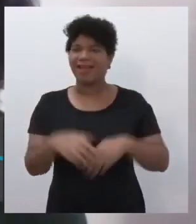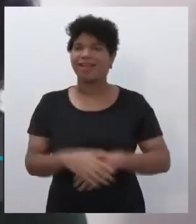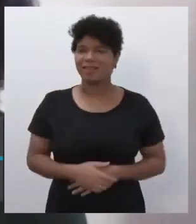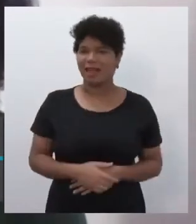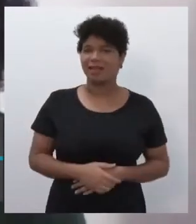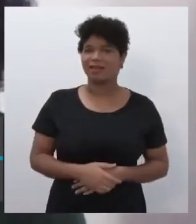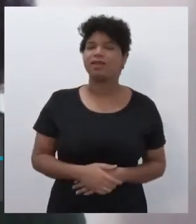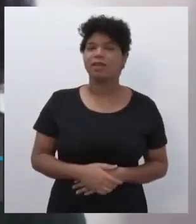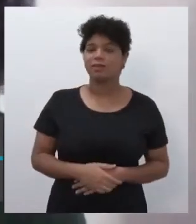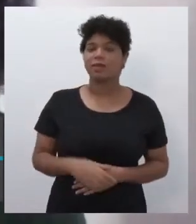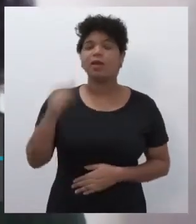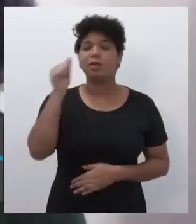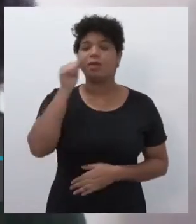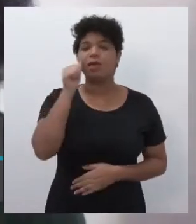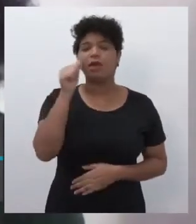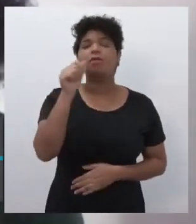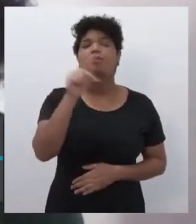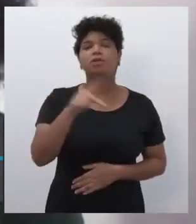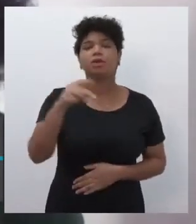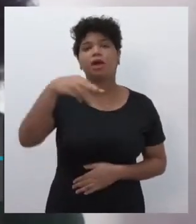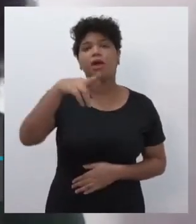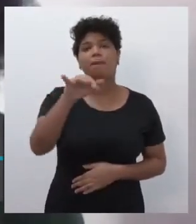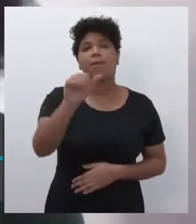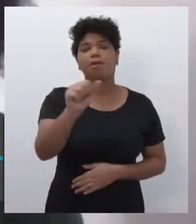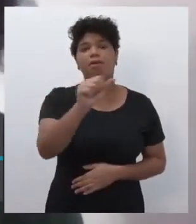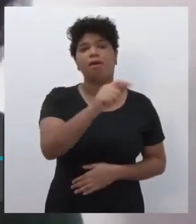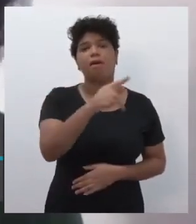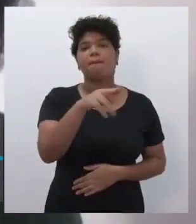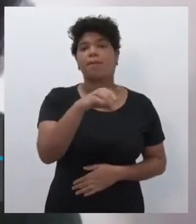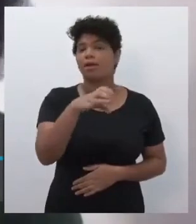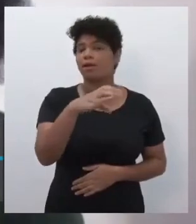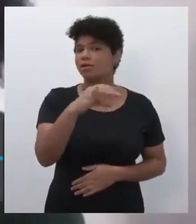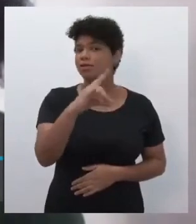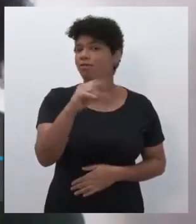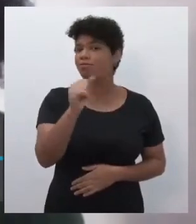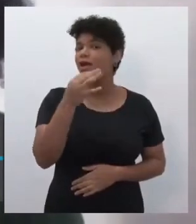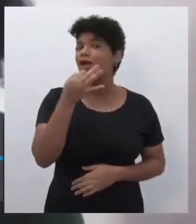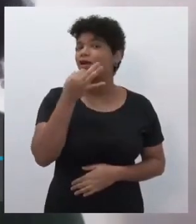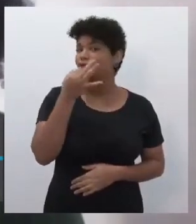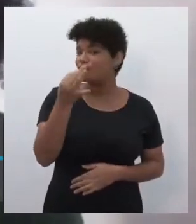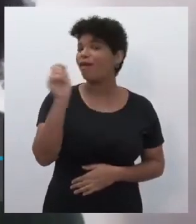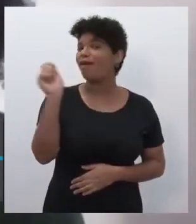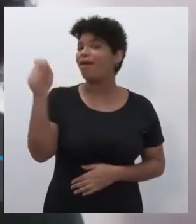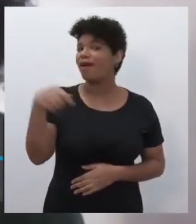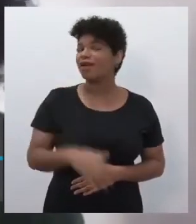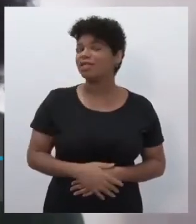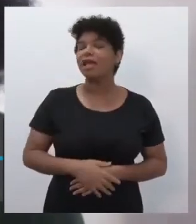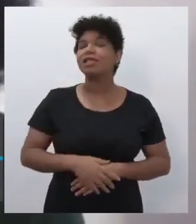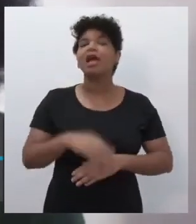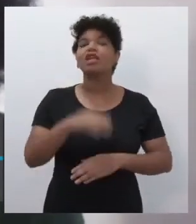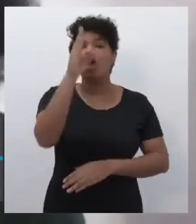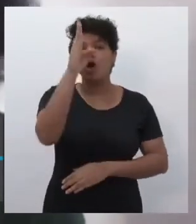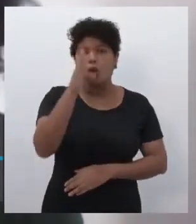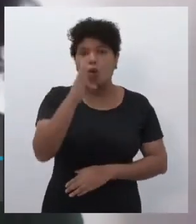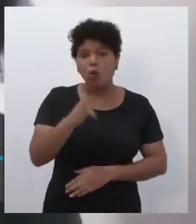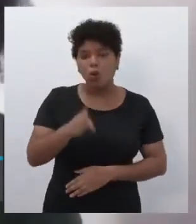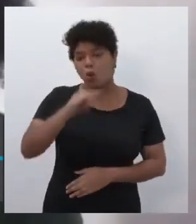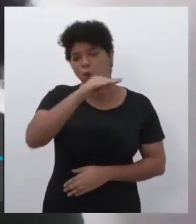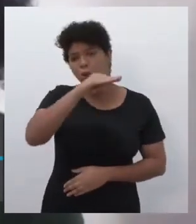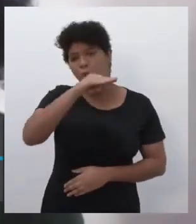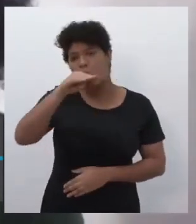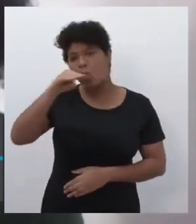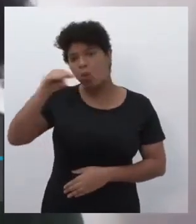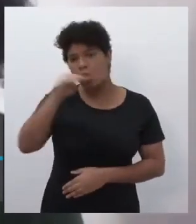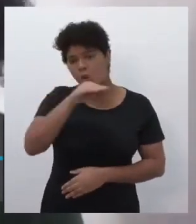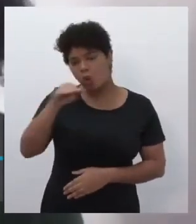A professora Maria Aparecida, ela sugeriu uma cruzadinha de figuras diferentes abordando números geométricos.